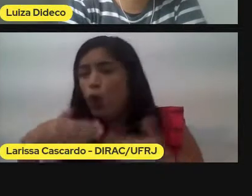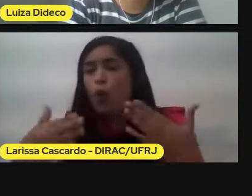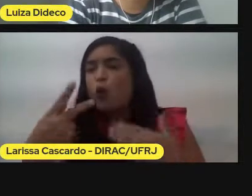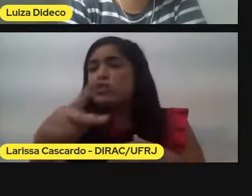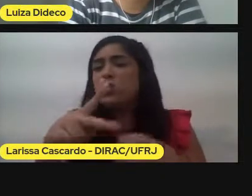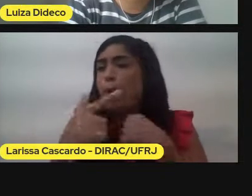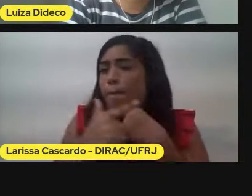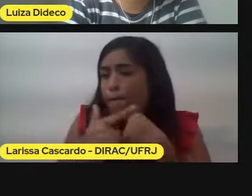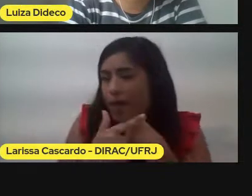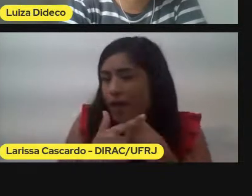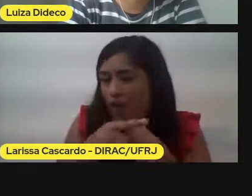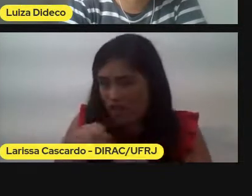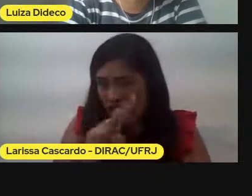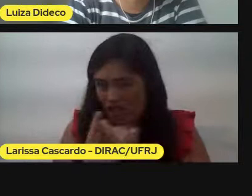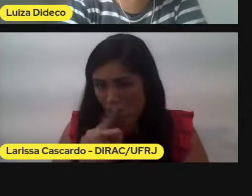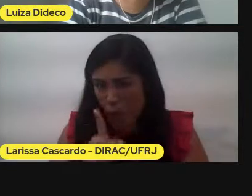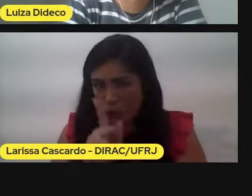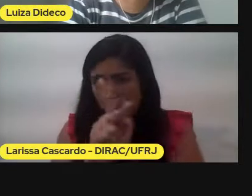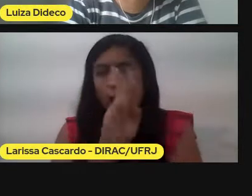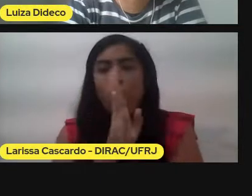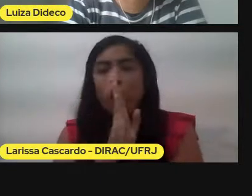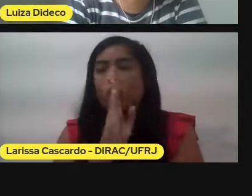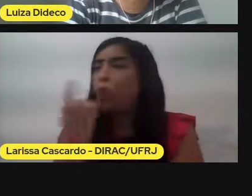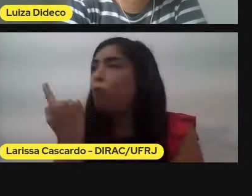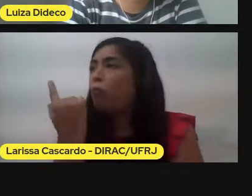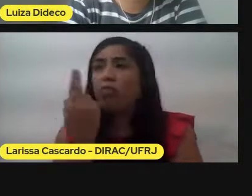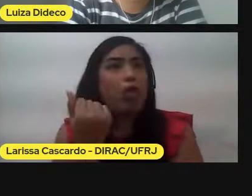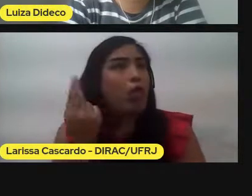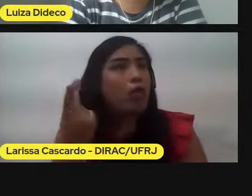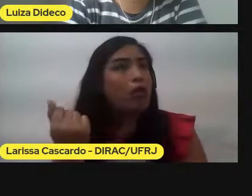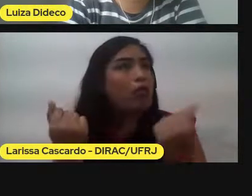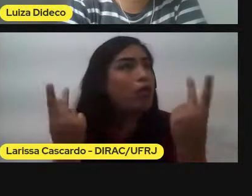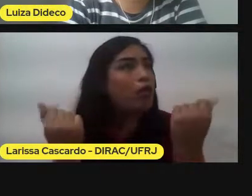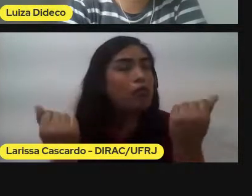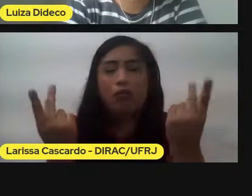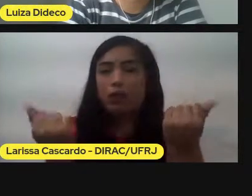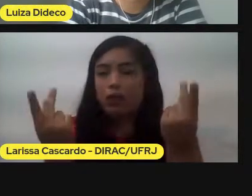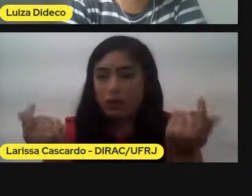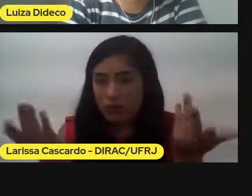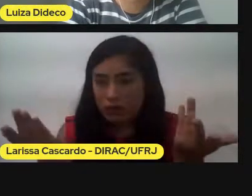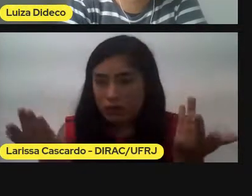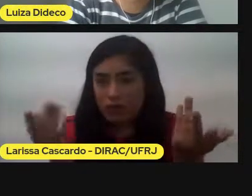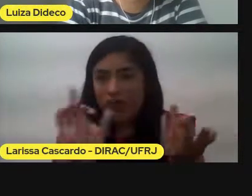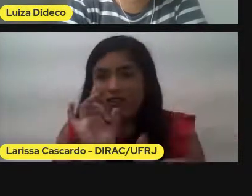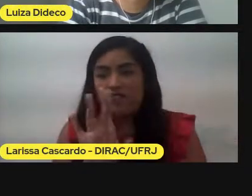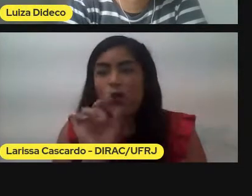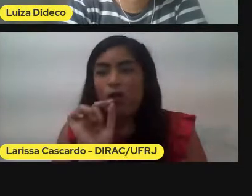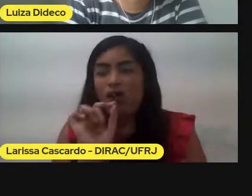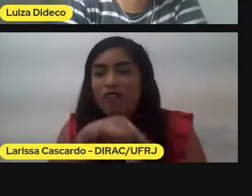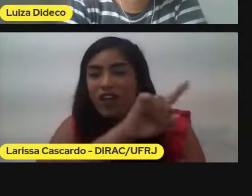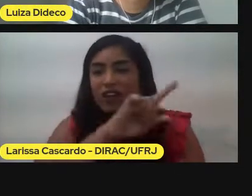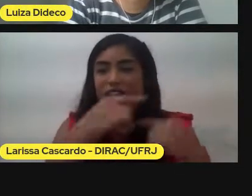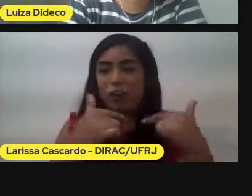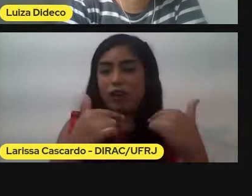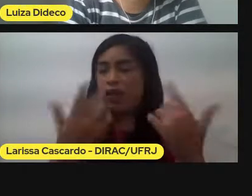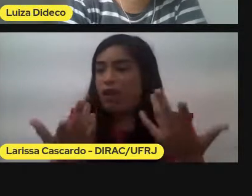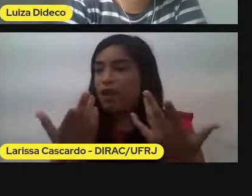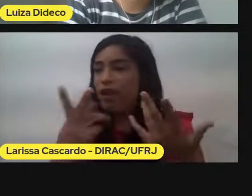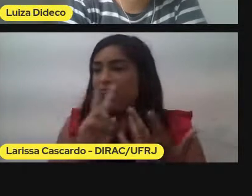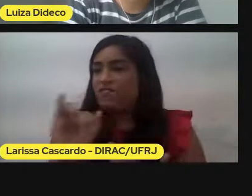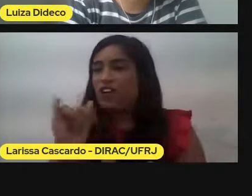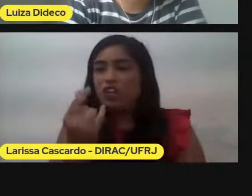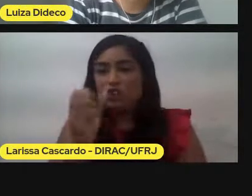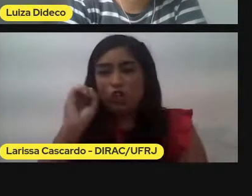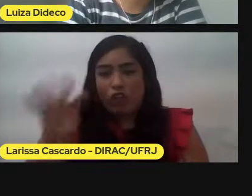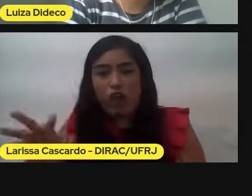vida como um autômato? Vai ganhar dinheiro? Como dizem os portugueses, vai deitar dinheiro fora? Né?